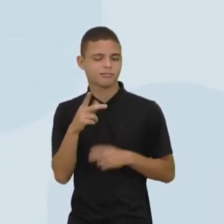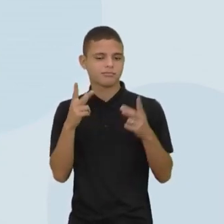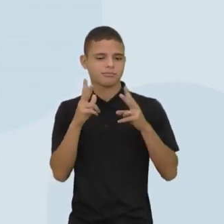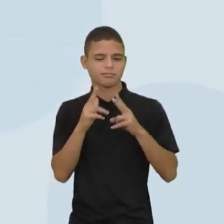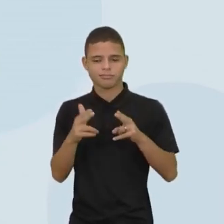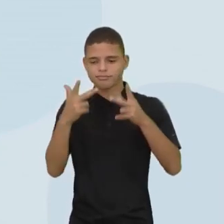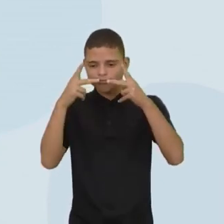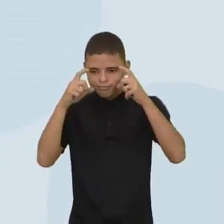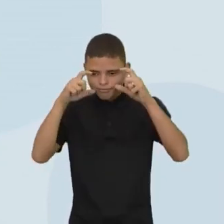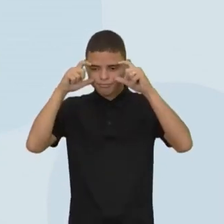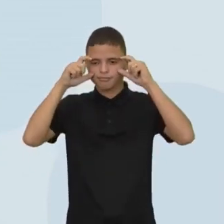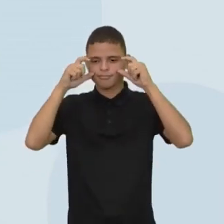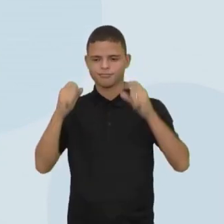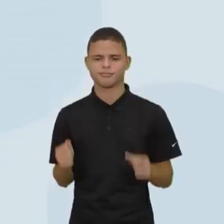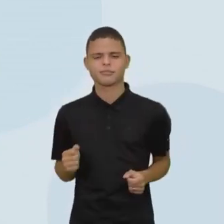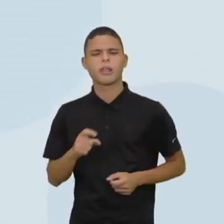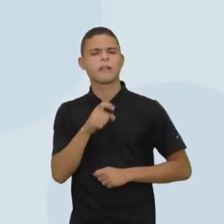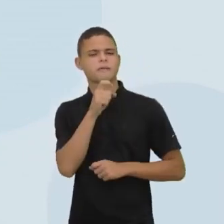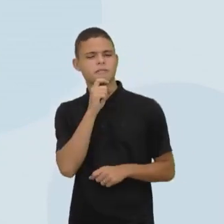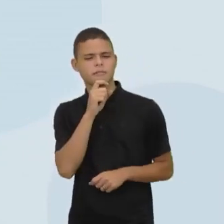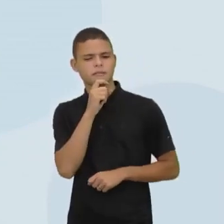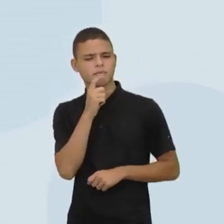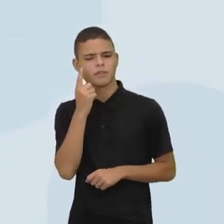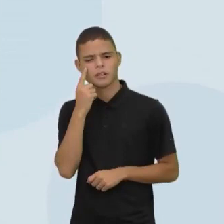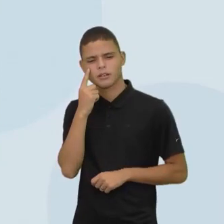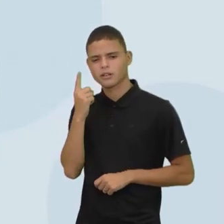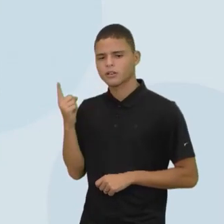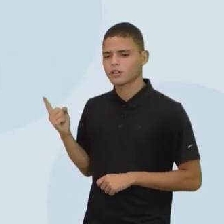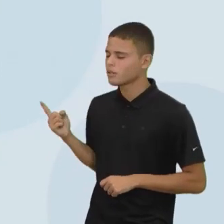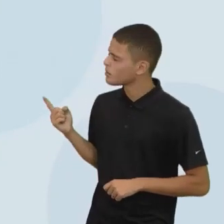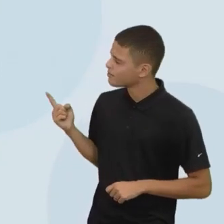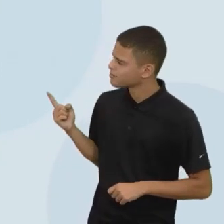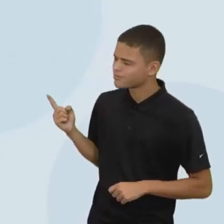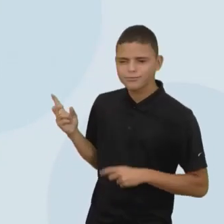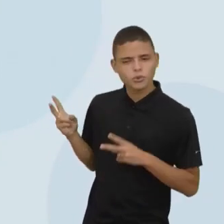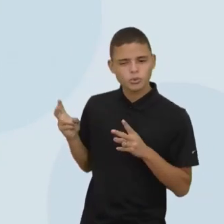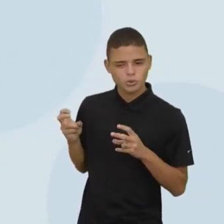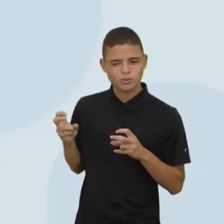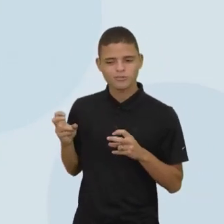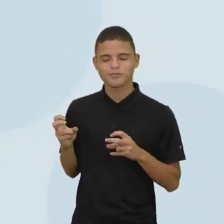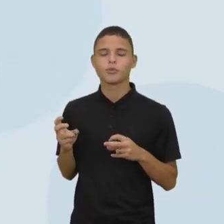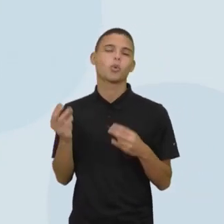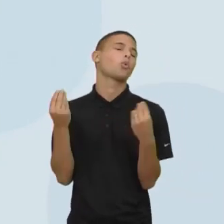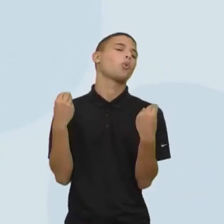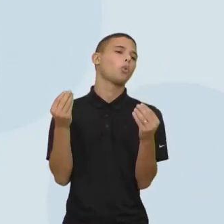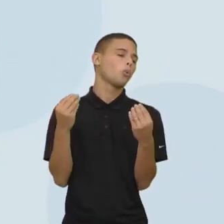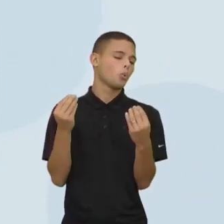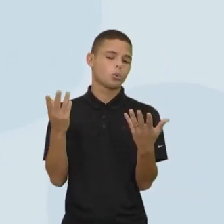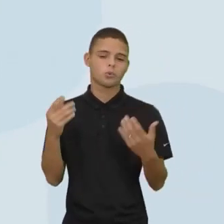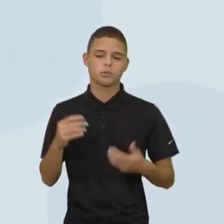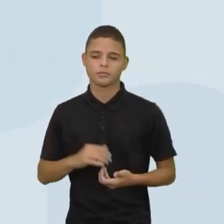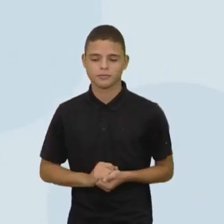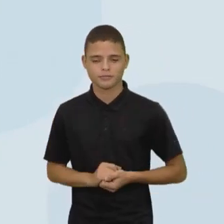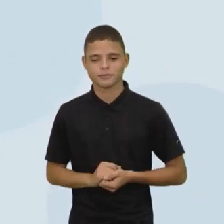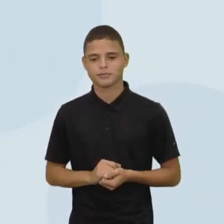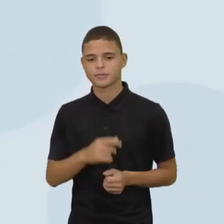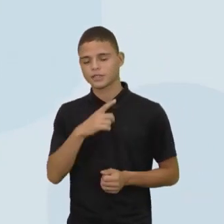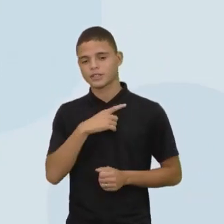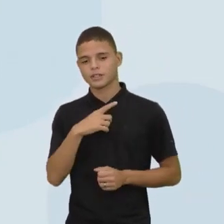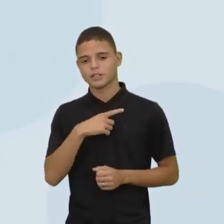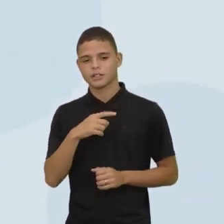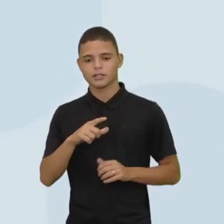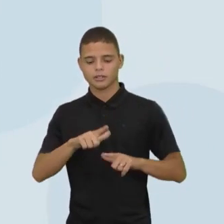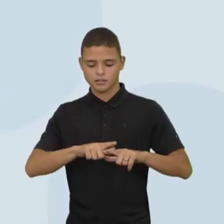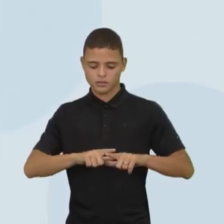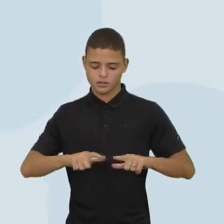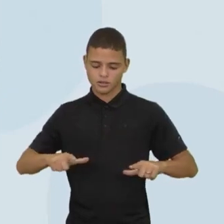aqui em cima. Aqui. Mas ele tá no negócio verde, Aqui, Lúcio, ó, agora. ó. Eu cheguei. Aí, poxa, que é isso? Entendeu? Temos aí os desertos,